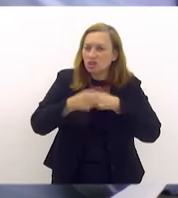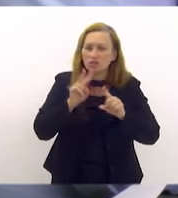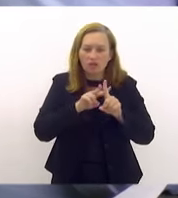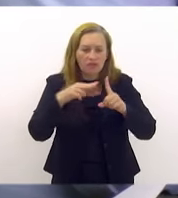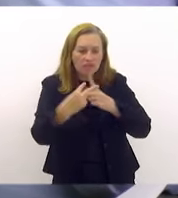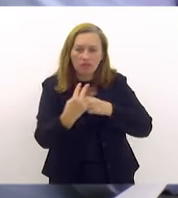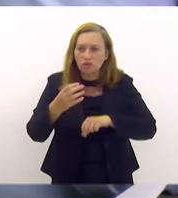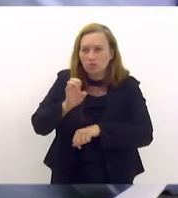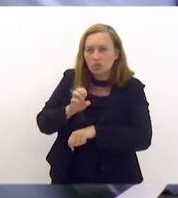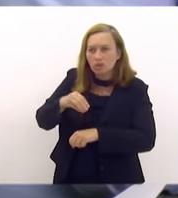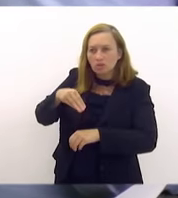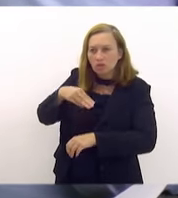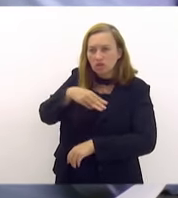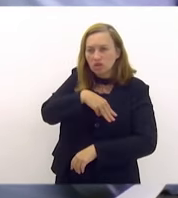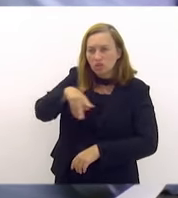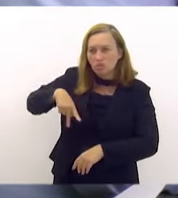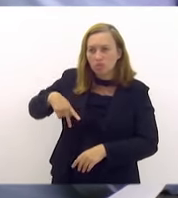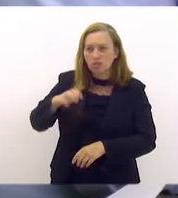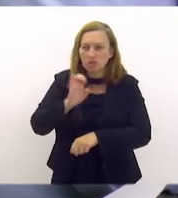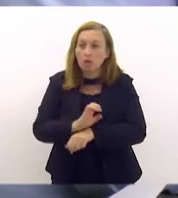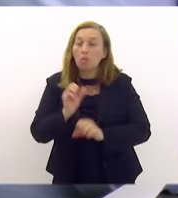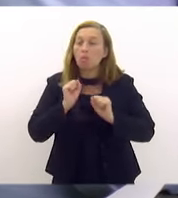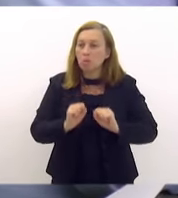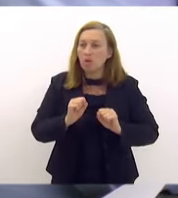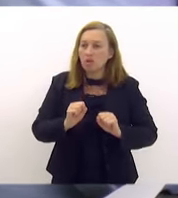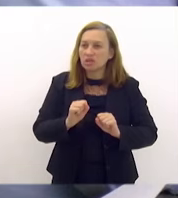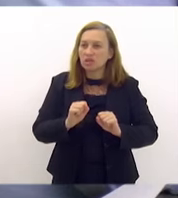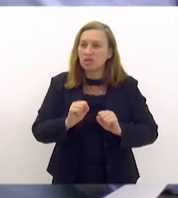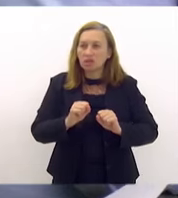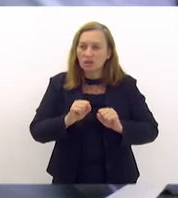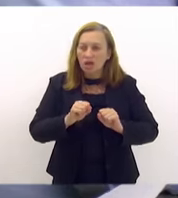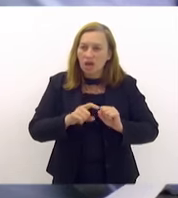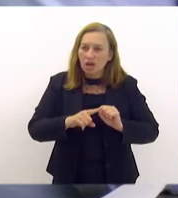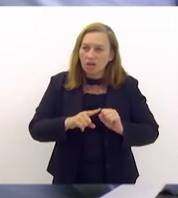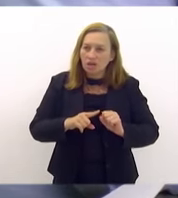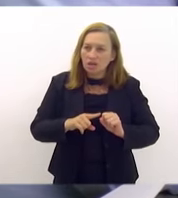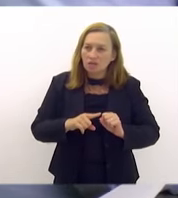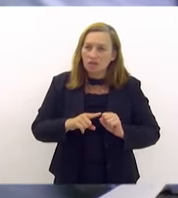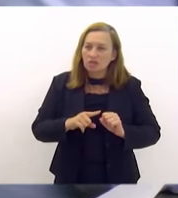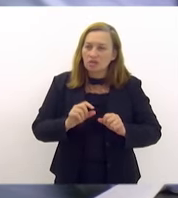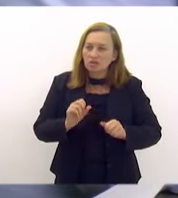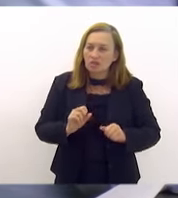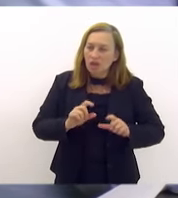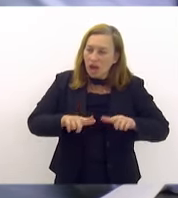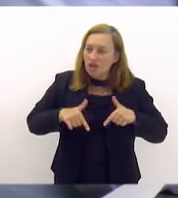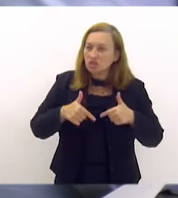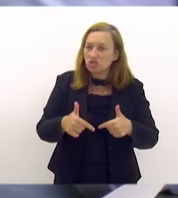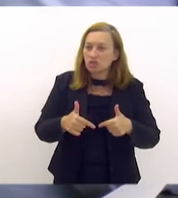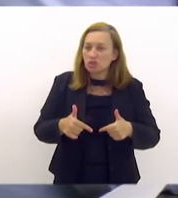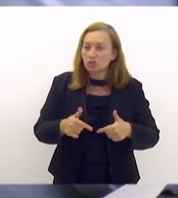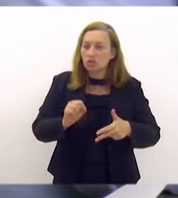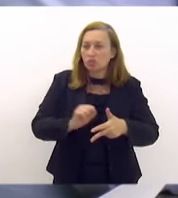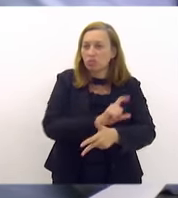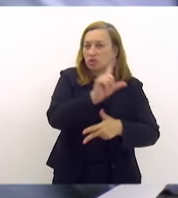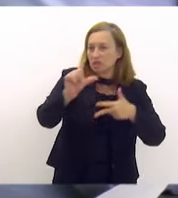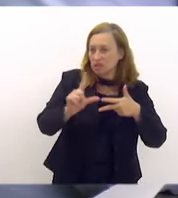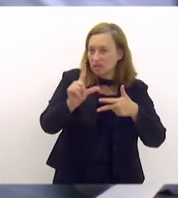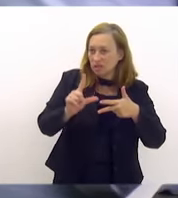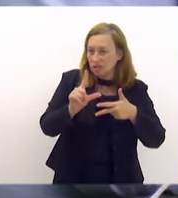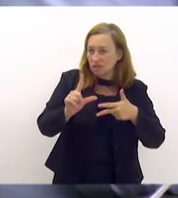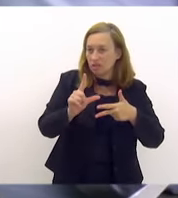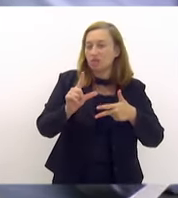Ministério Público Estadual que podem ser promovidas né desde o poder legislativo ao poder executivo para mitigar